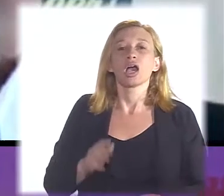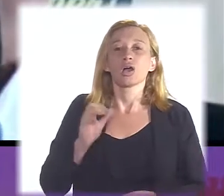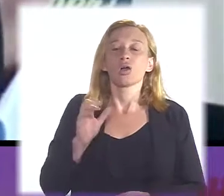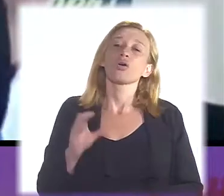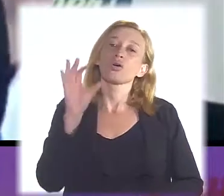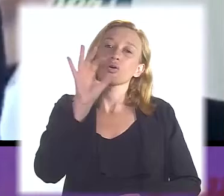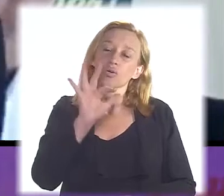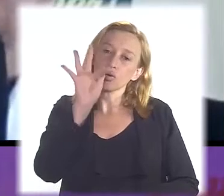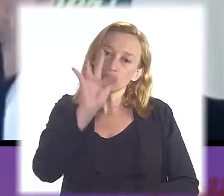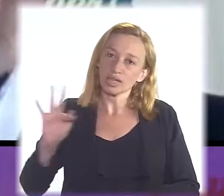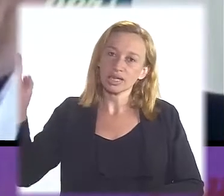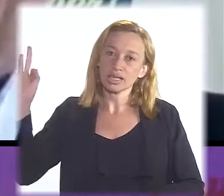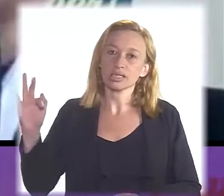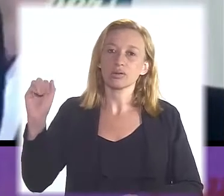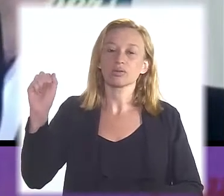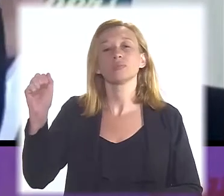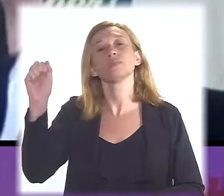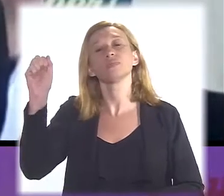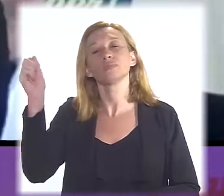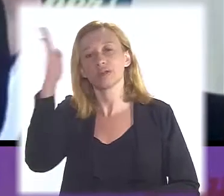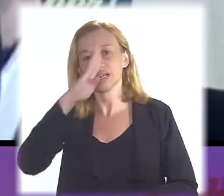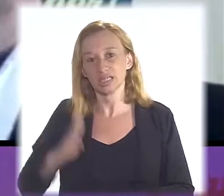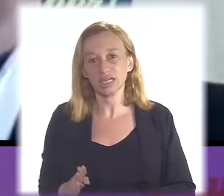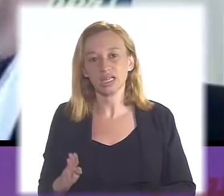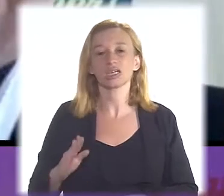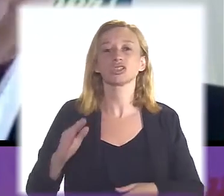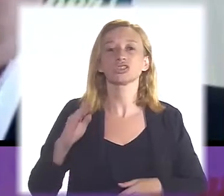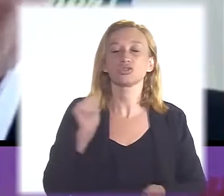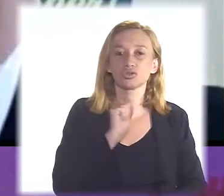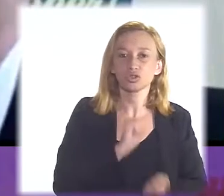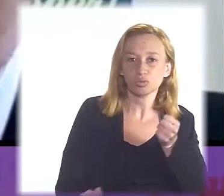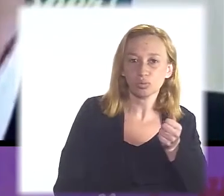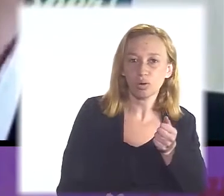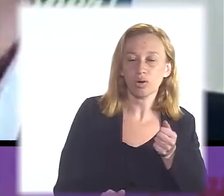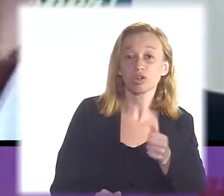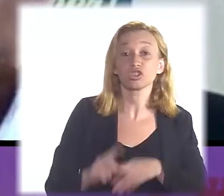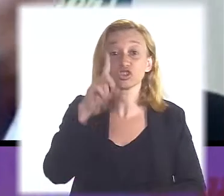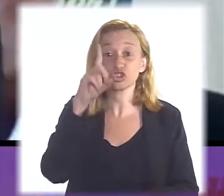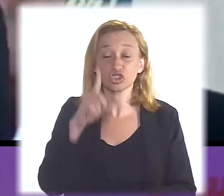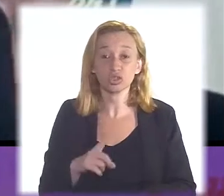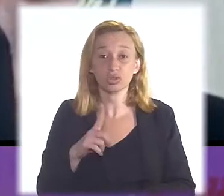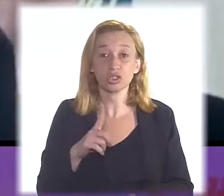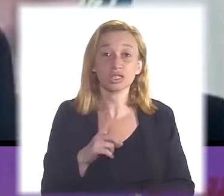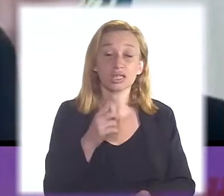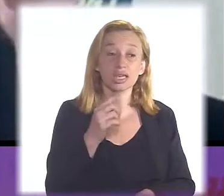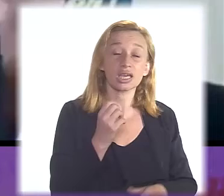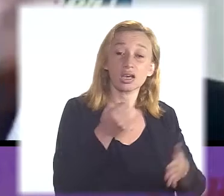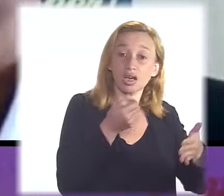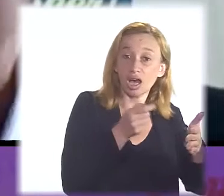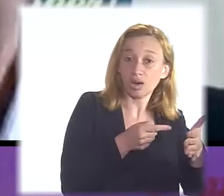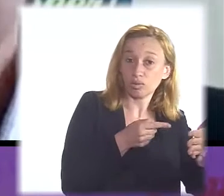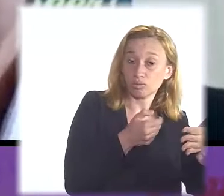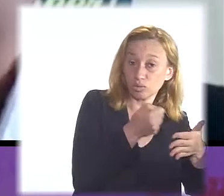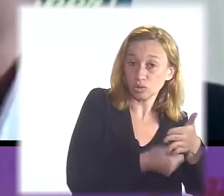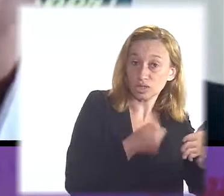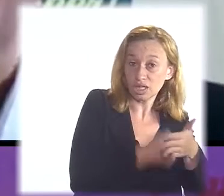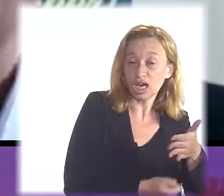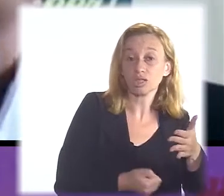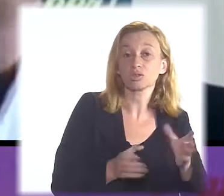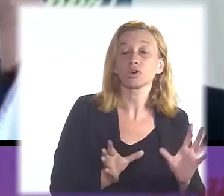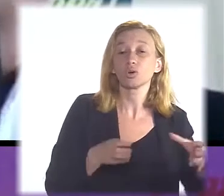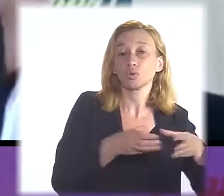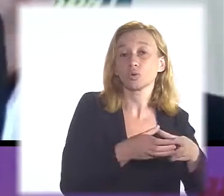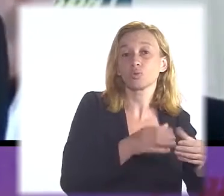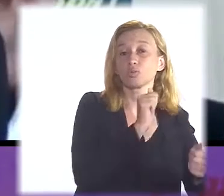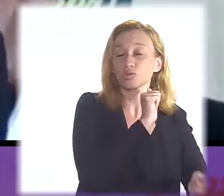Confederação Brasileira de Futebol, através da Diretoria de Competições, tem denunciado clubes, jogadores e